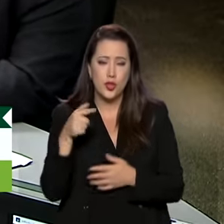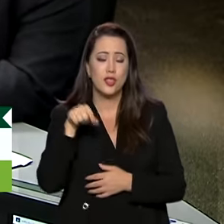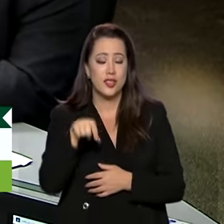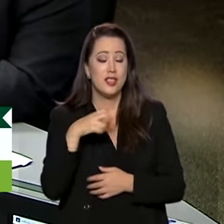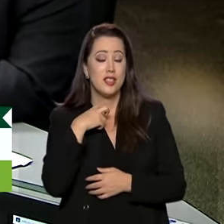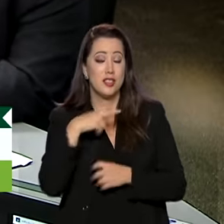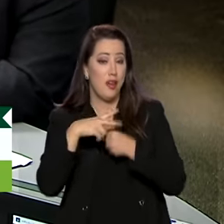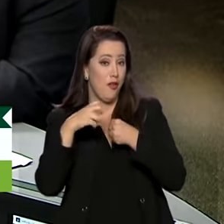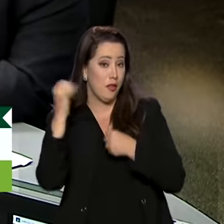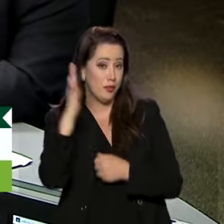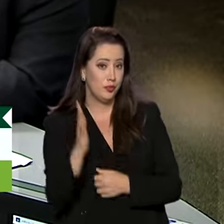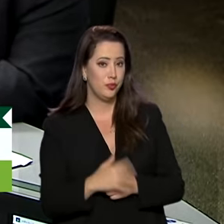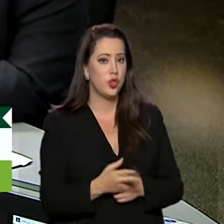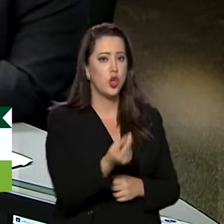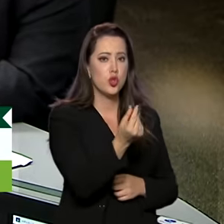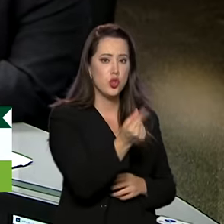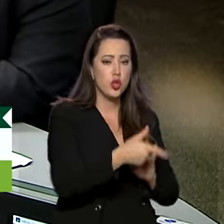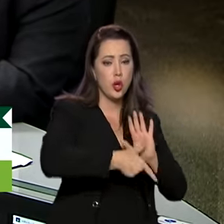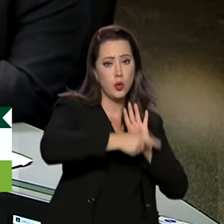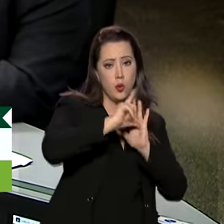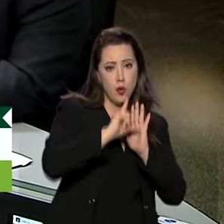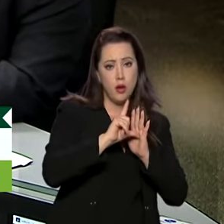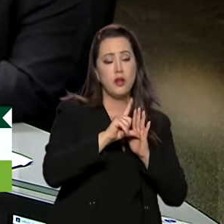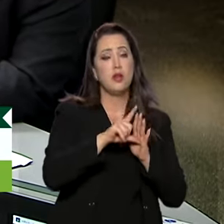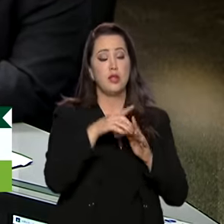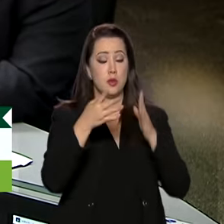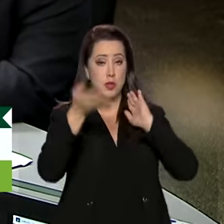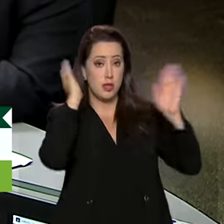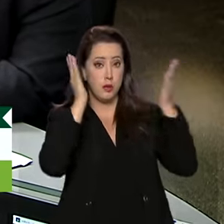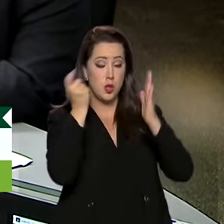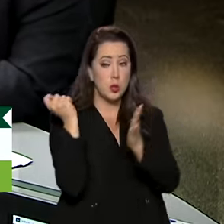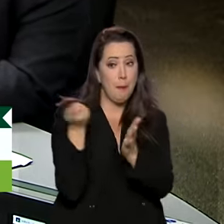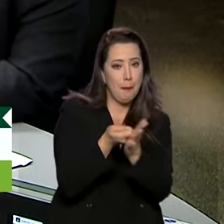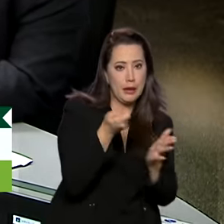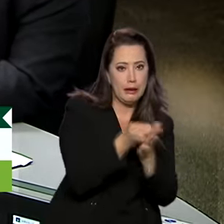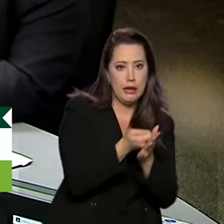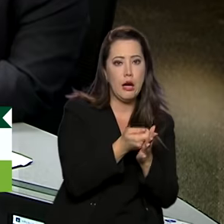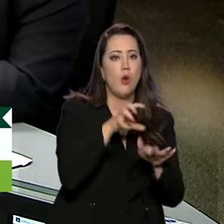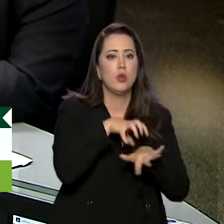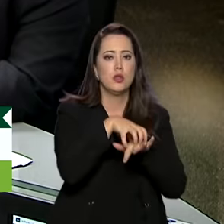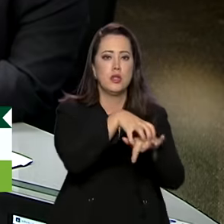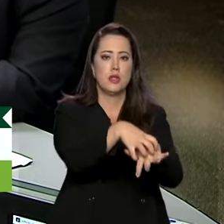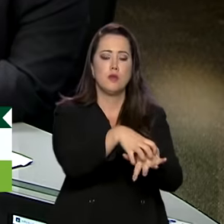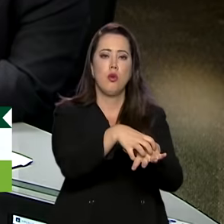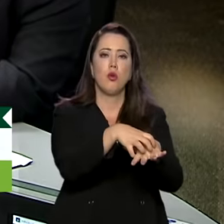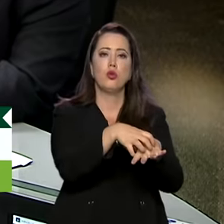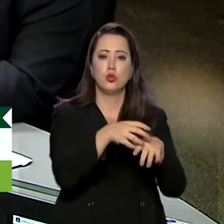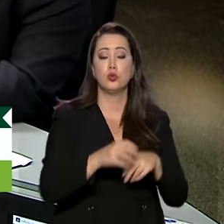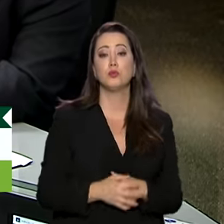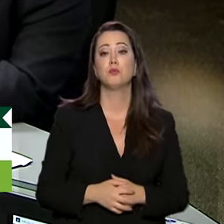dinheiro de forma antecipada para caminhoneiros autônomos pagarem os custos dos fretes